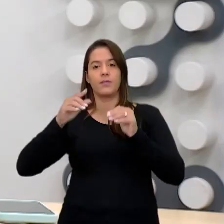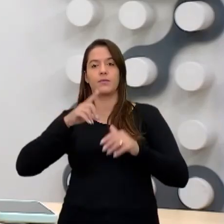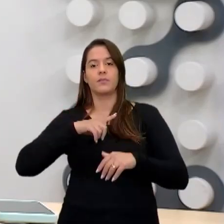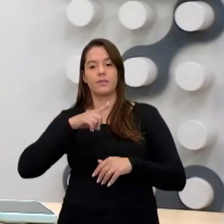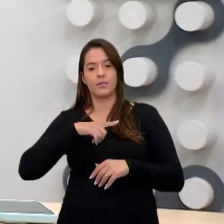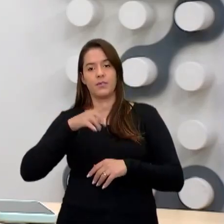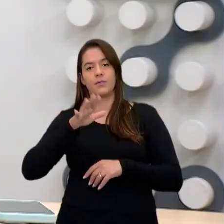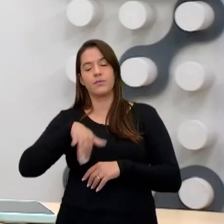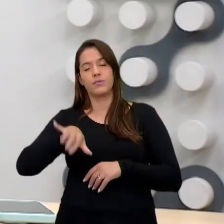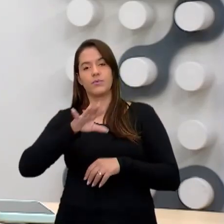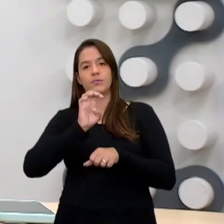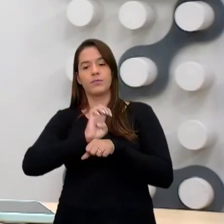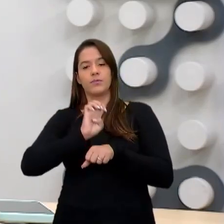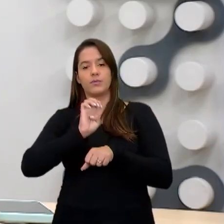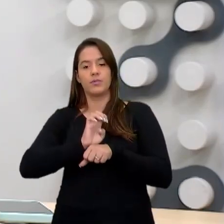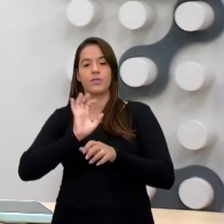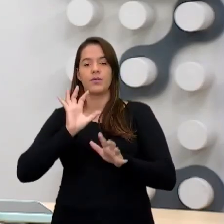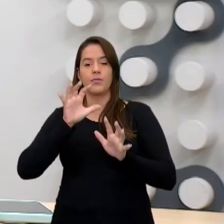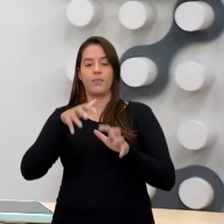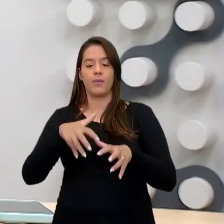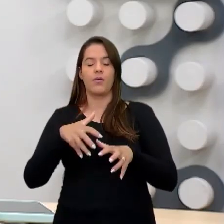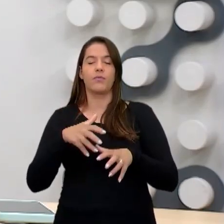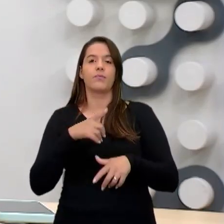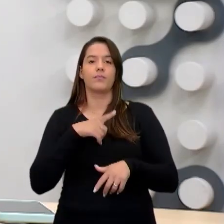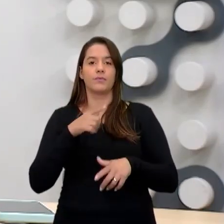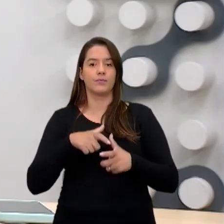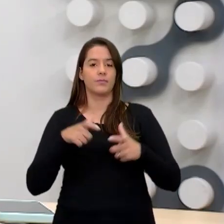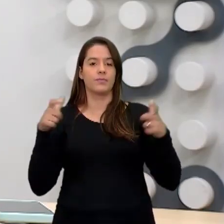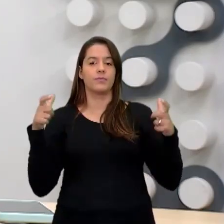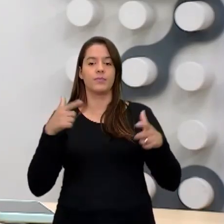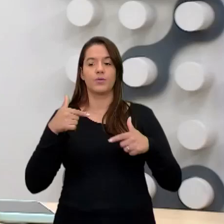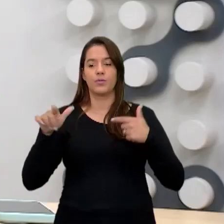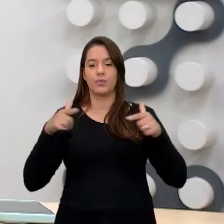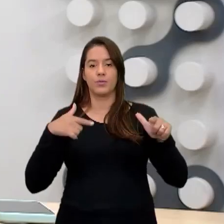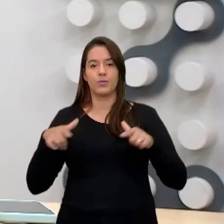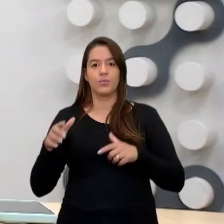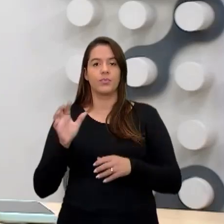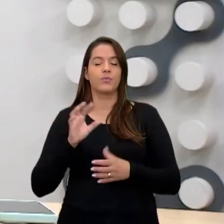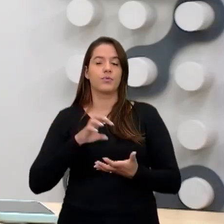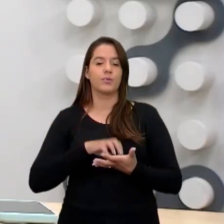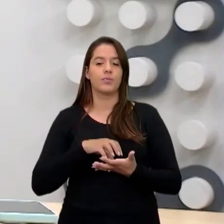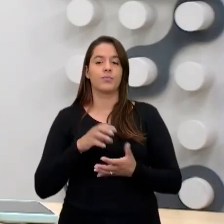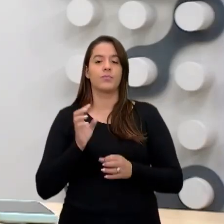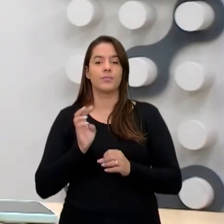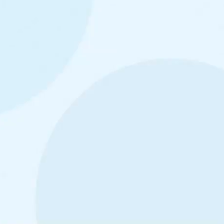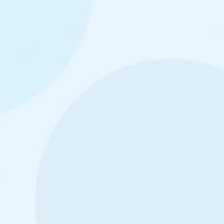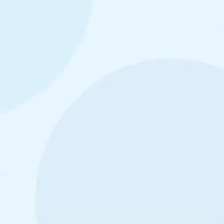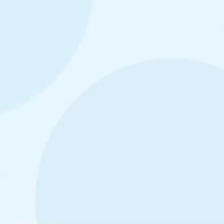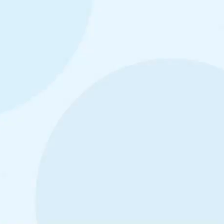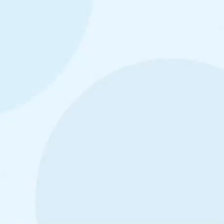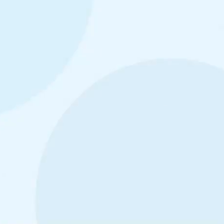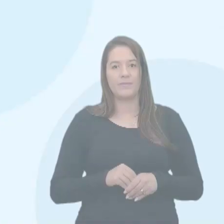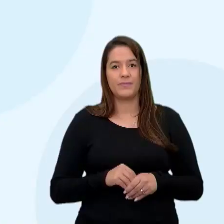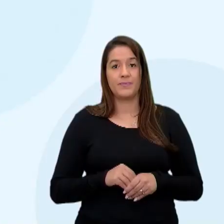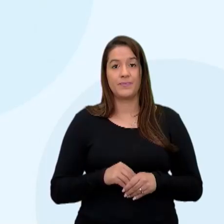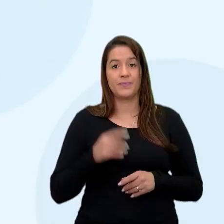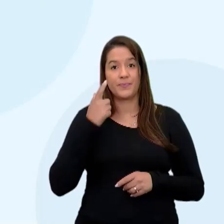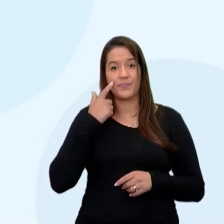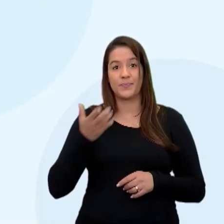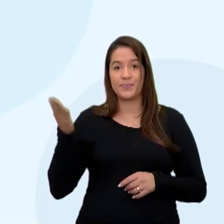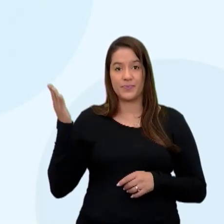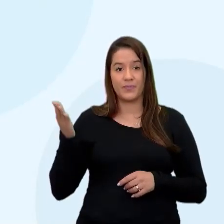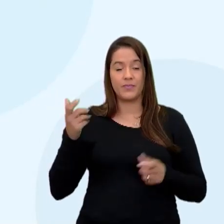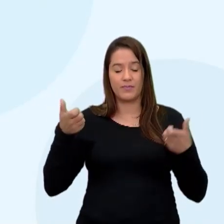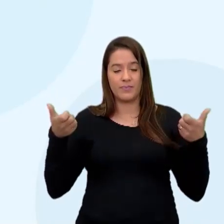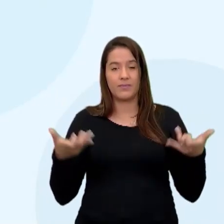influência aí no estado, né, com maior abrangência do que essas aí do centro subregional. Agora nós vamos ver aqui